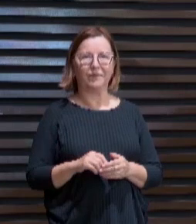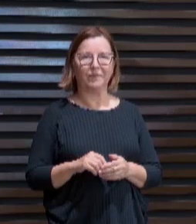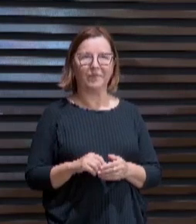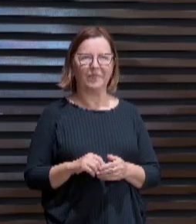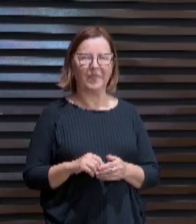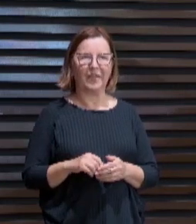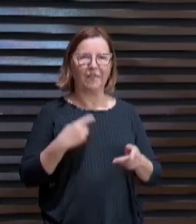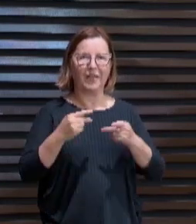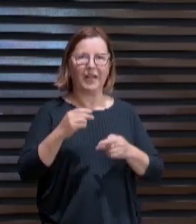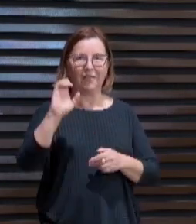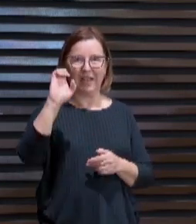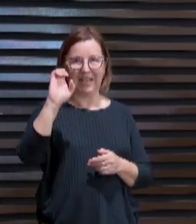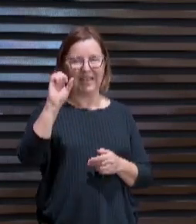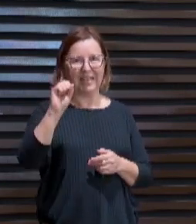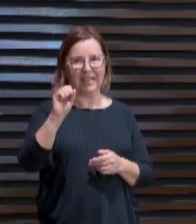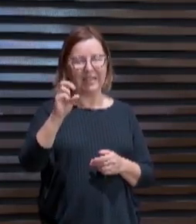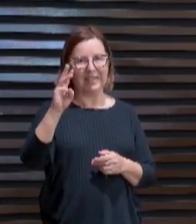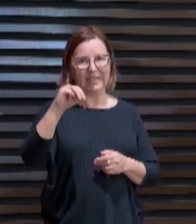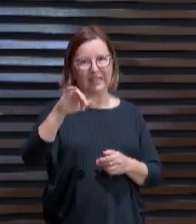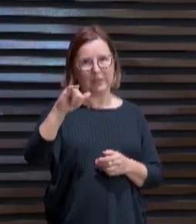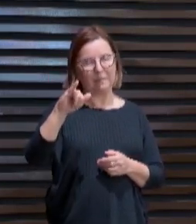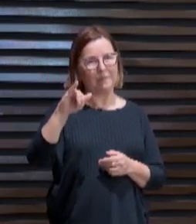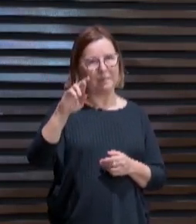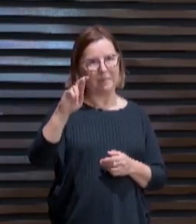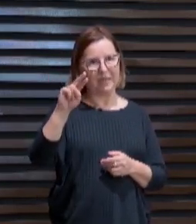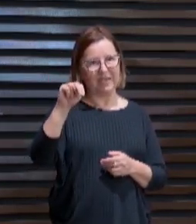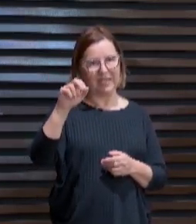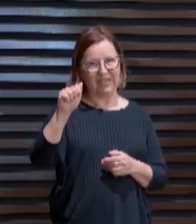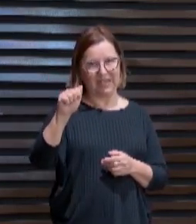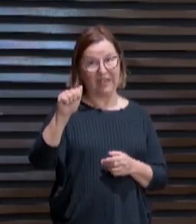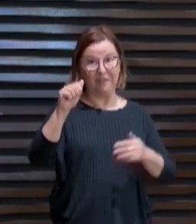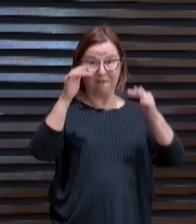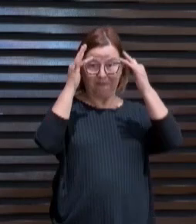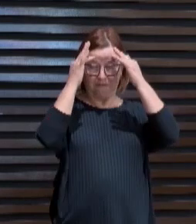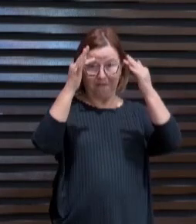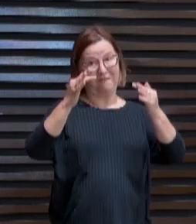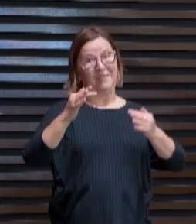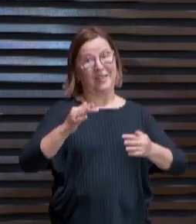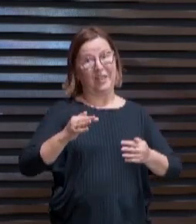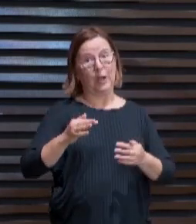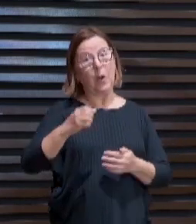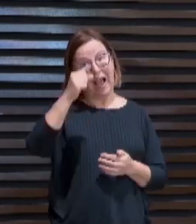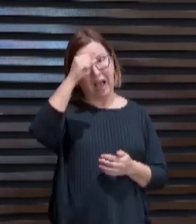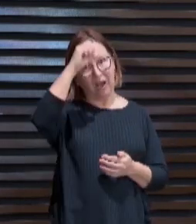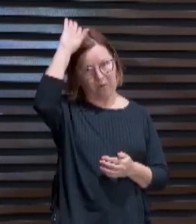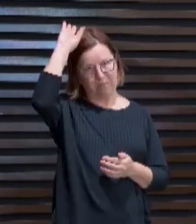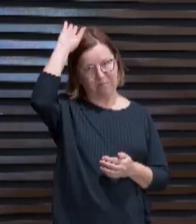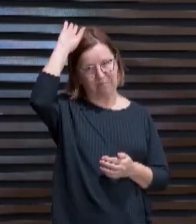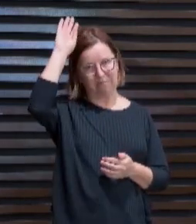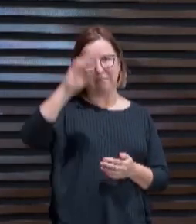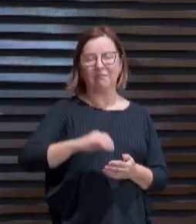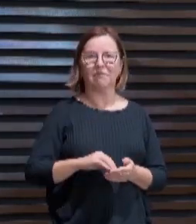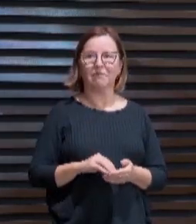apelido da cidade de Esmirna. Esmirna a fiel, porque era a cidade mais fiel a Roma. E